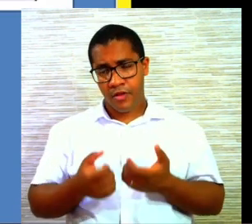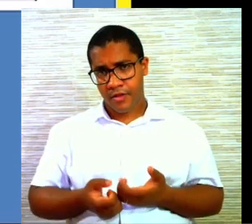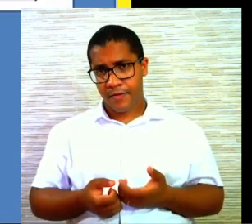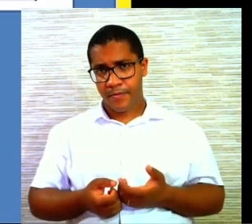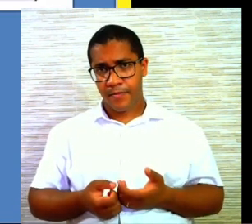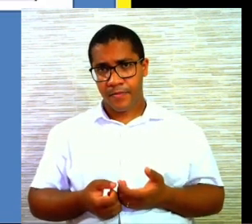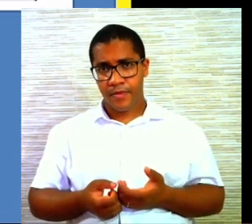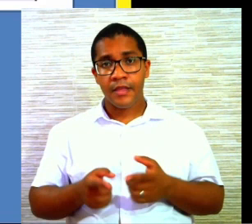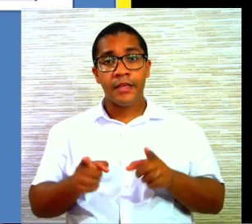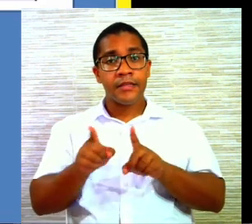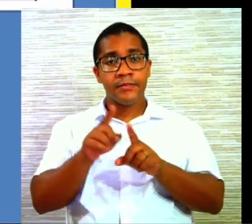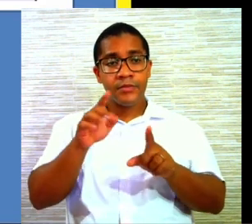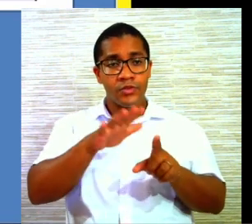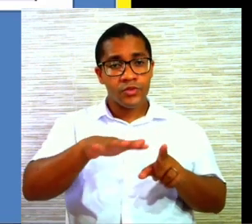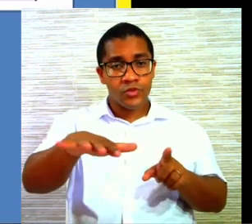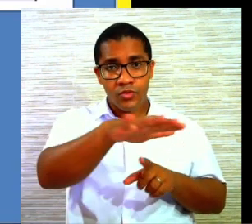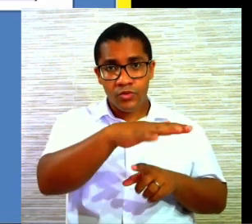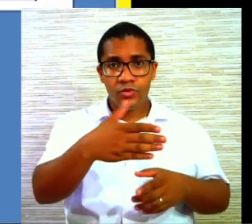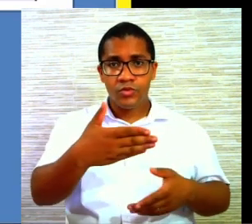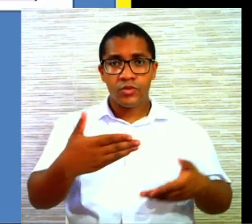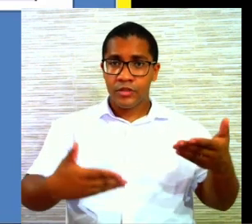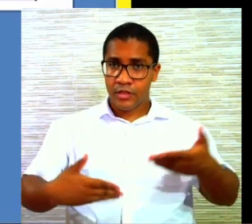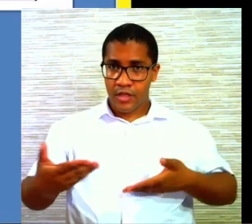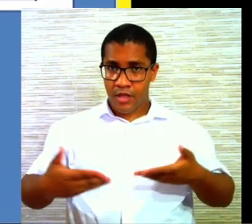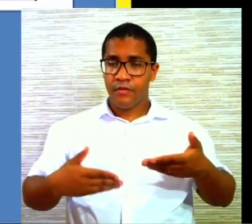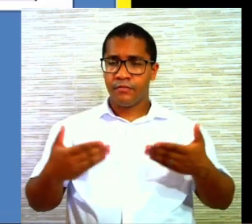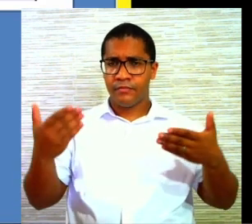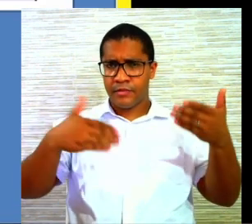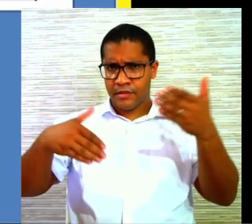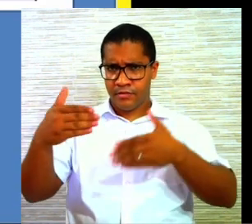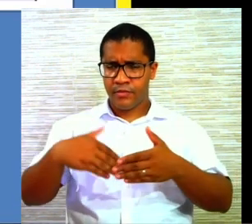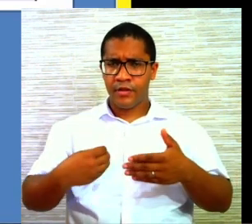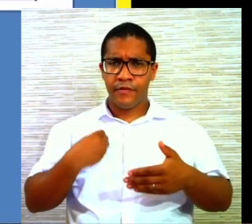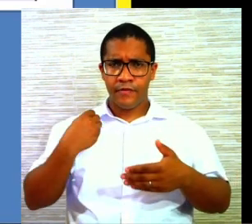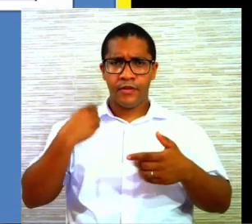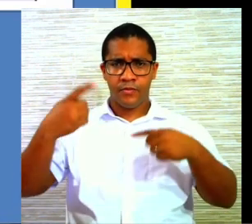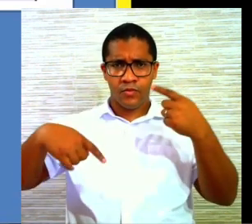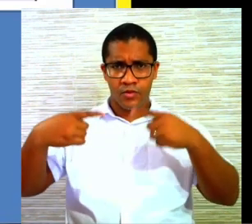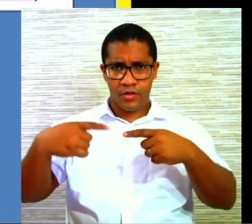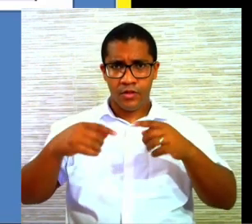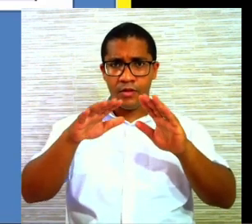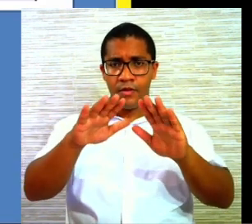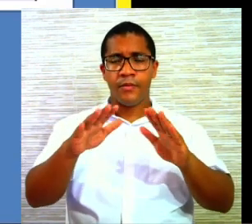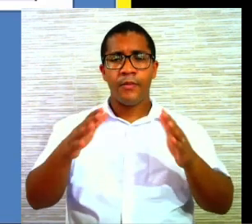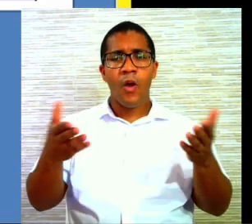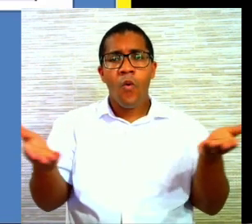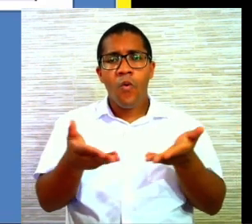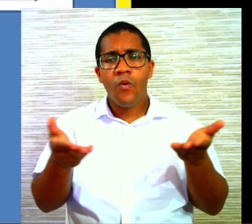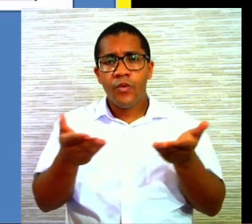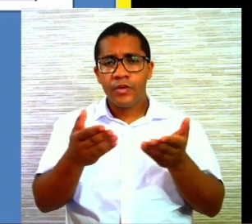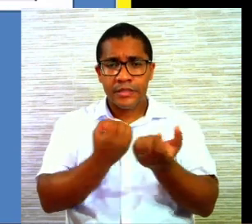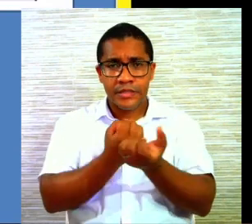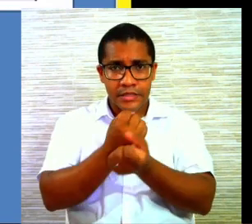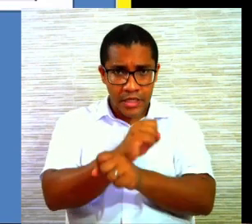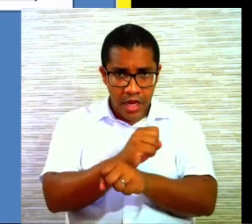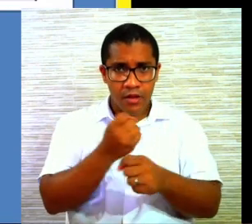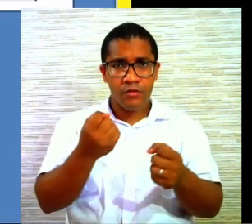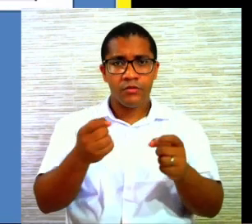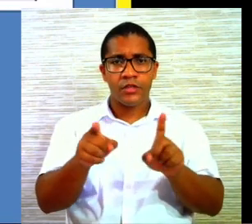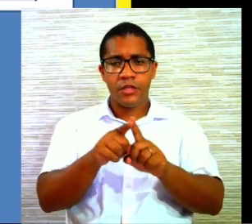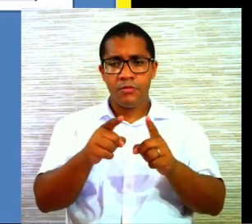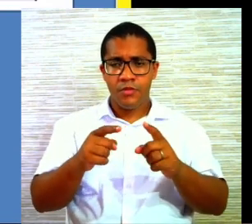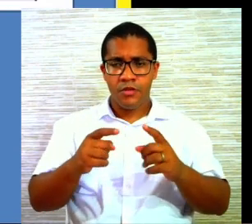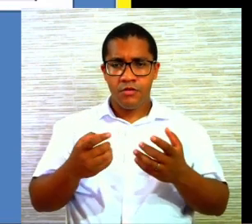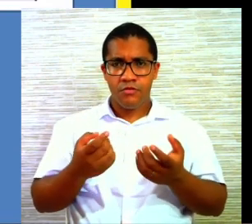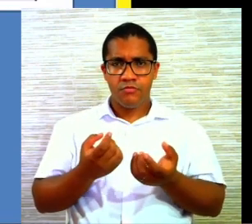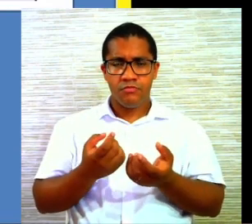também participavam da vida política. Na atualidade, a escravidão e a servidão são combatidas pelos